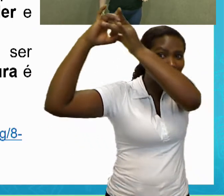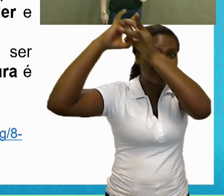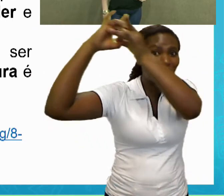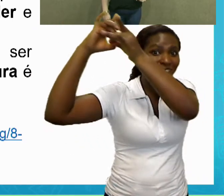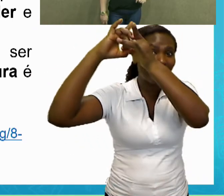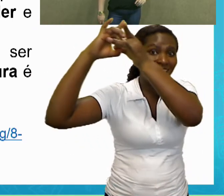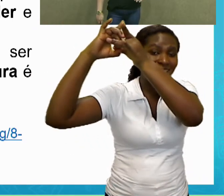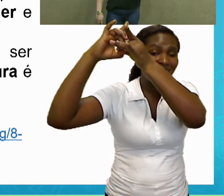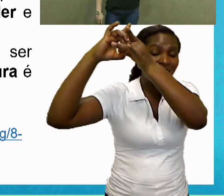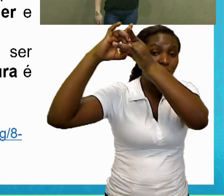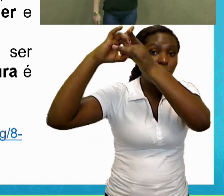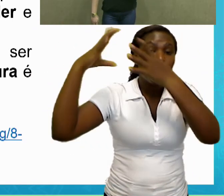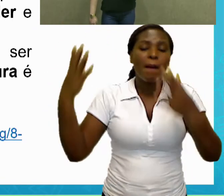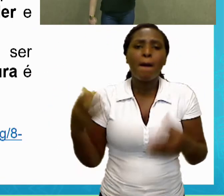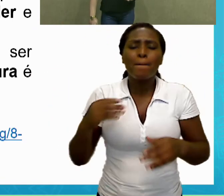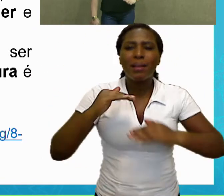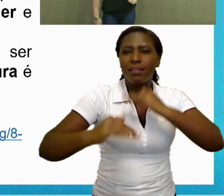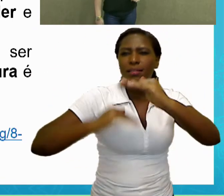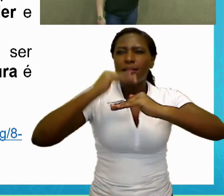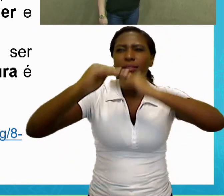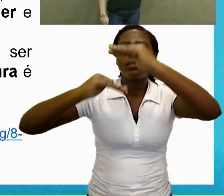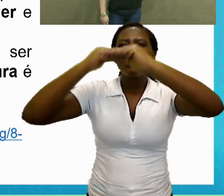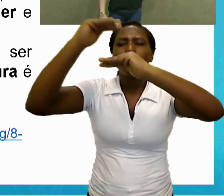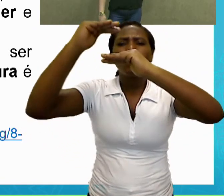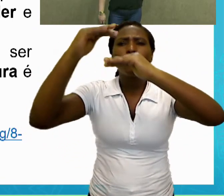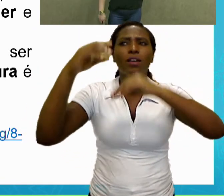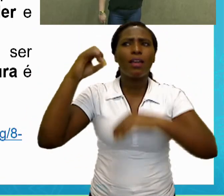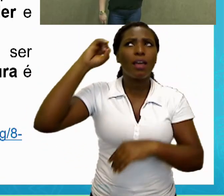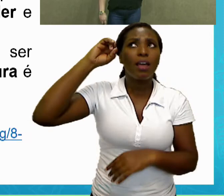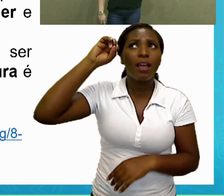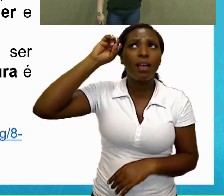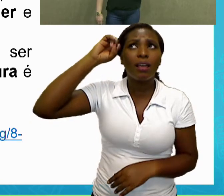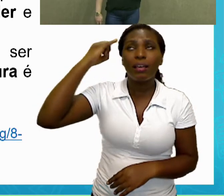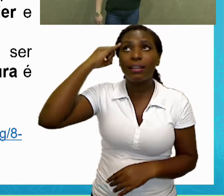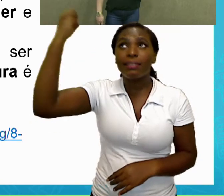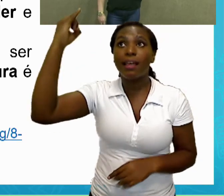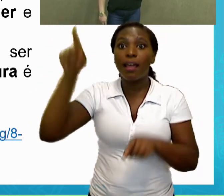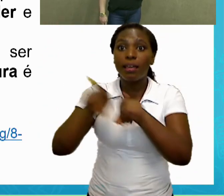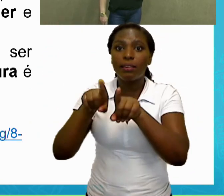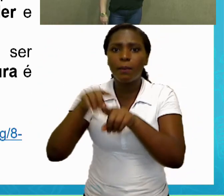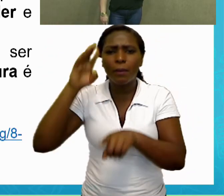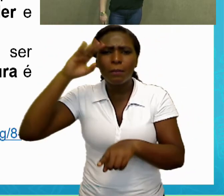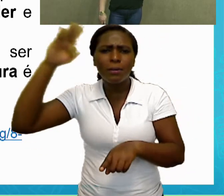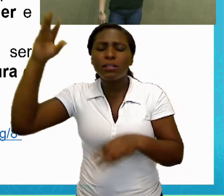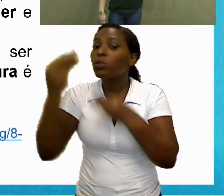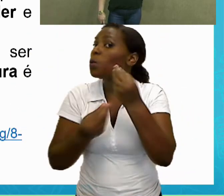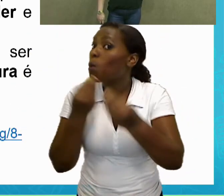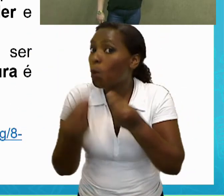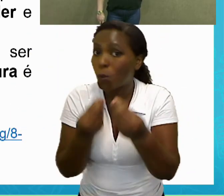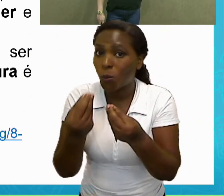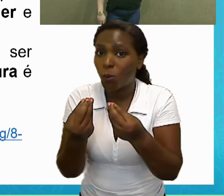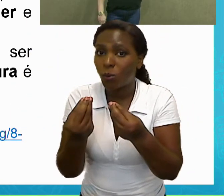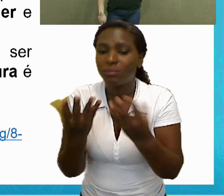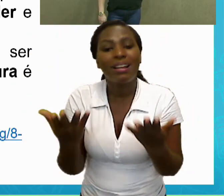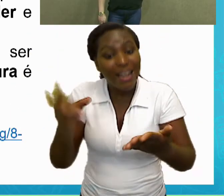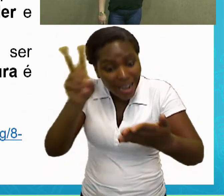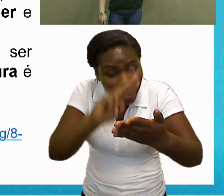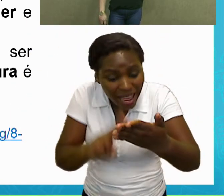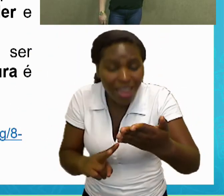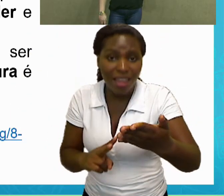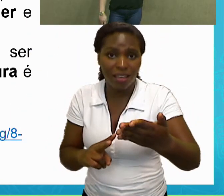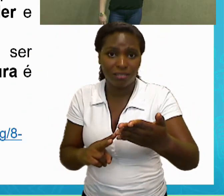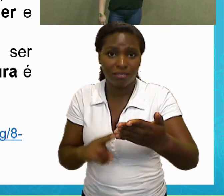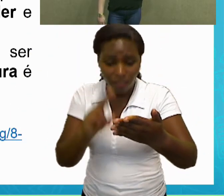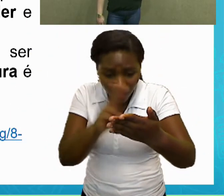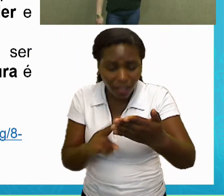da leitura. Para se ler e compreender, é preciso interpretar. Mas a questão em si é